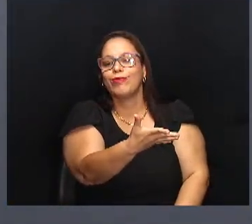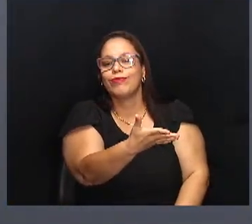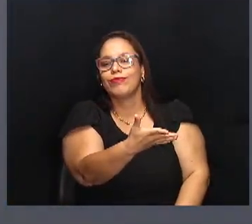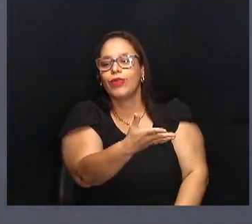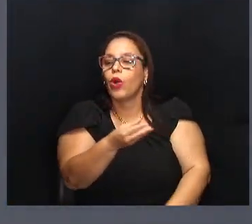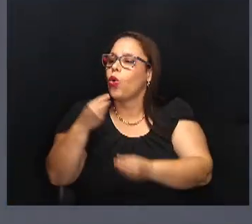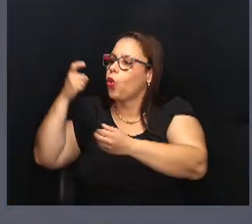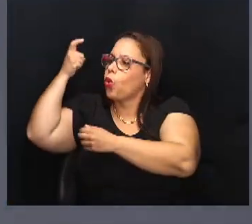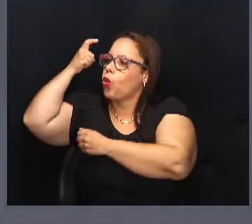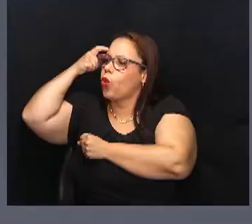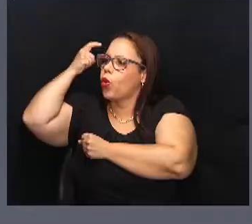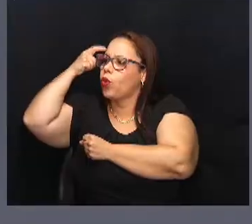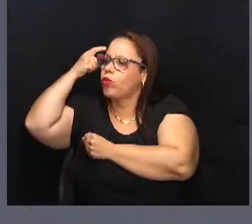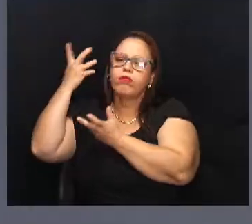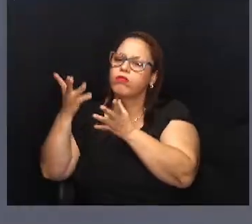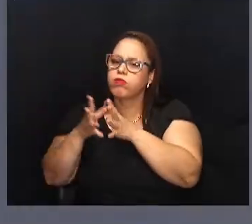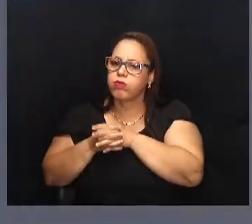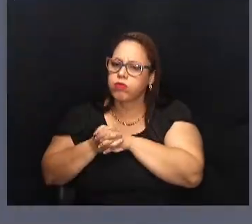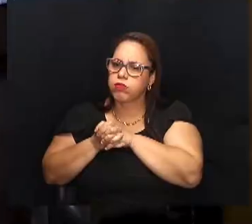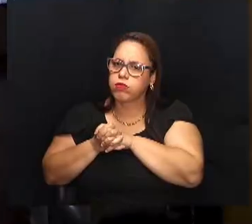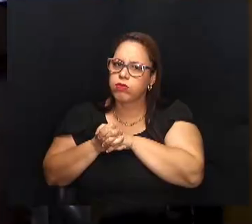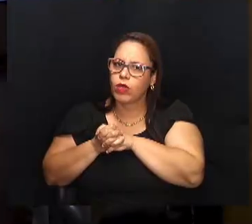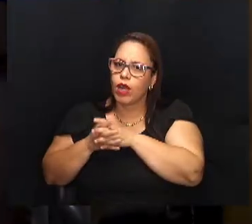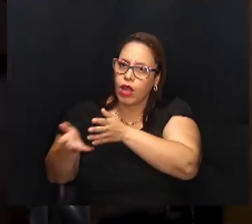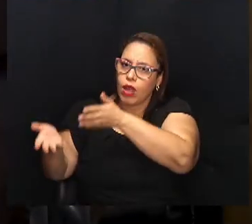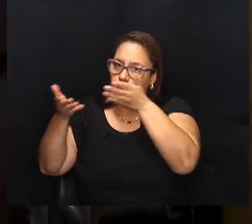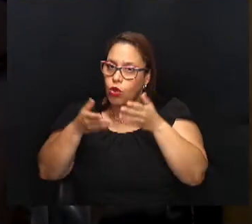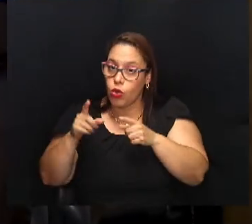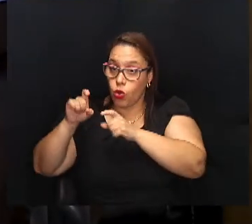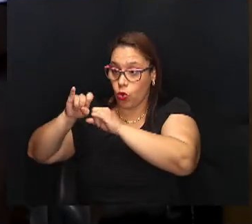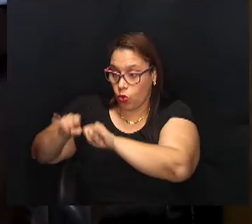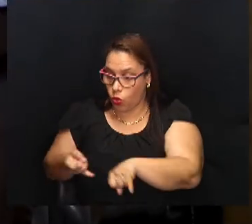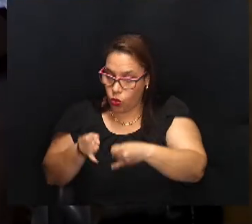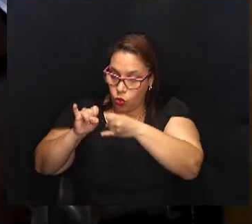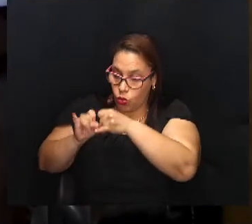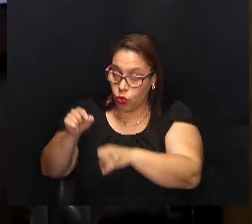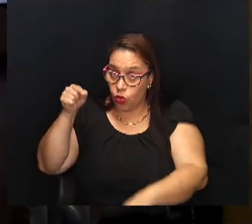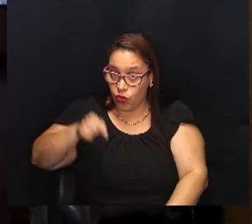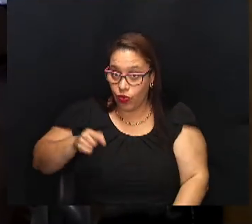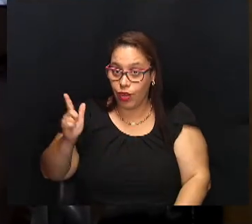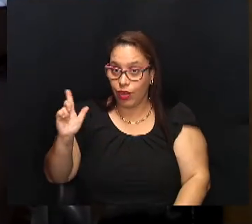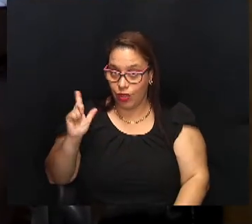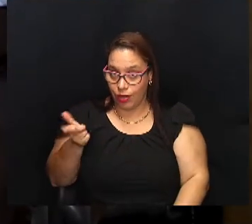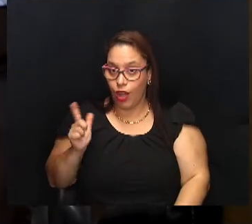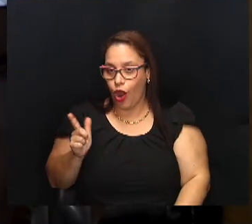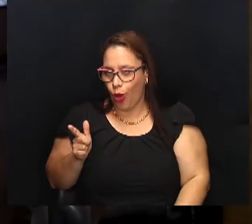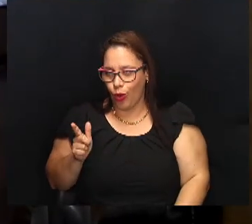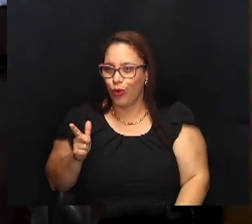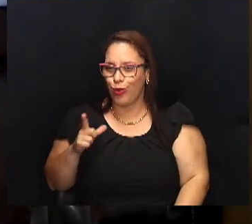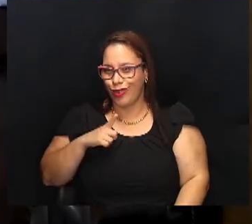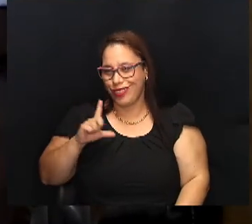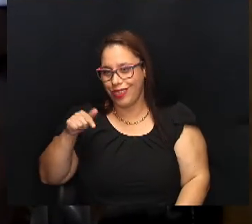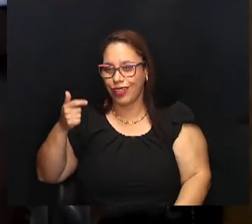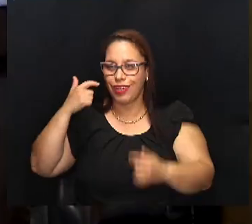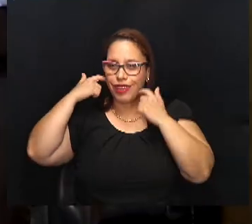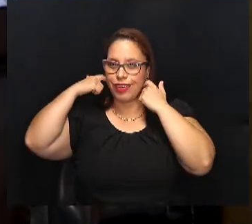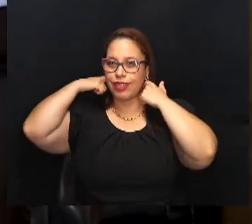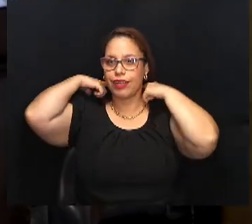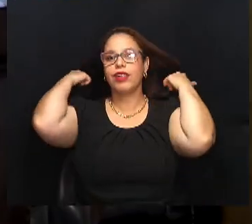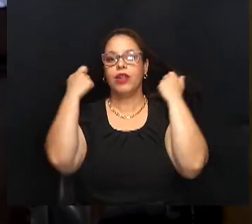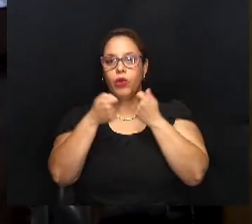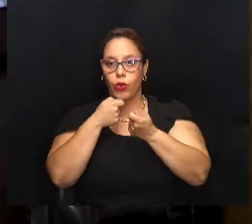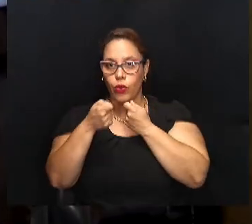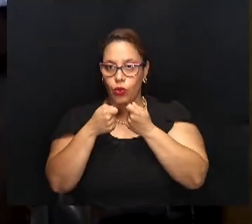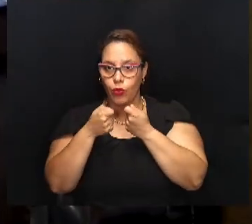foi pensado, Vinícius, né, trazer o jiu-jitsu para cá? Obviamente que a gente tem depois, né, uma entrevista